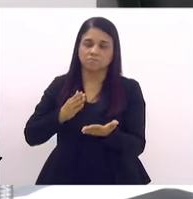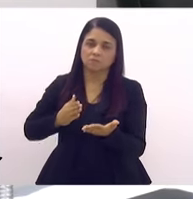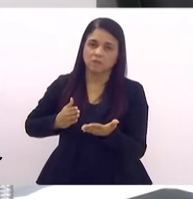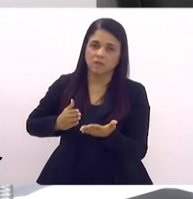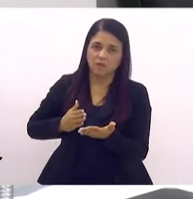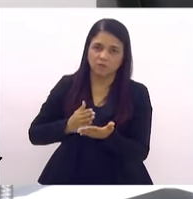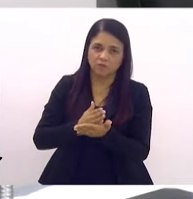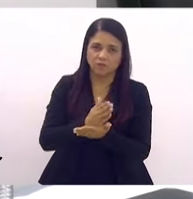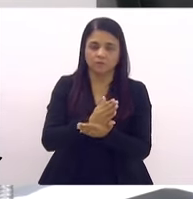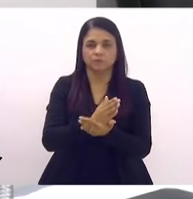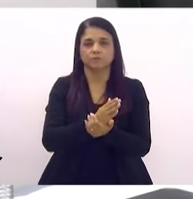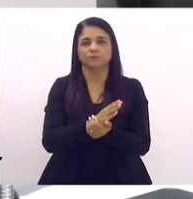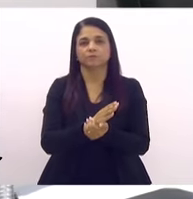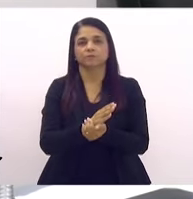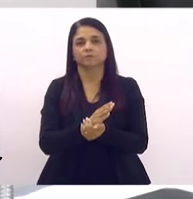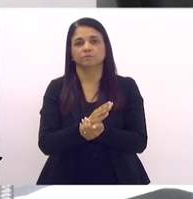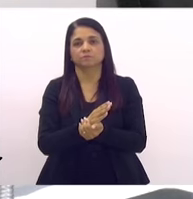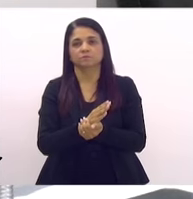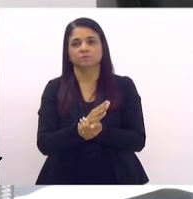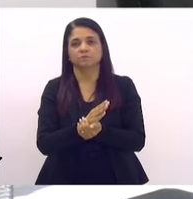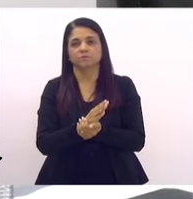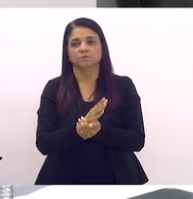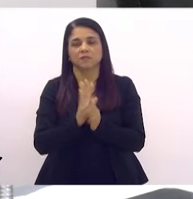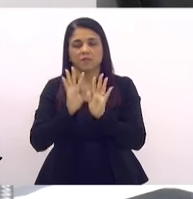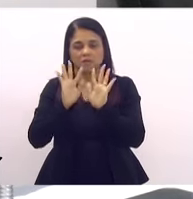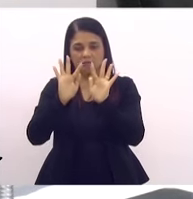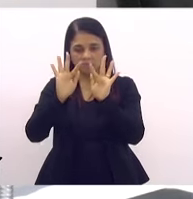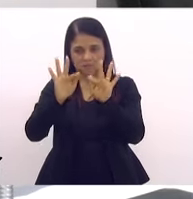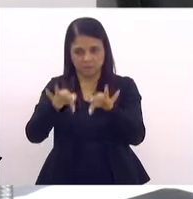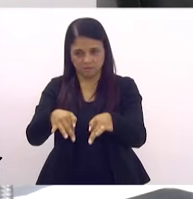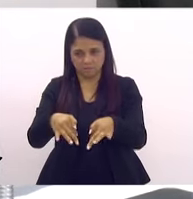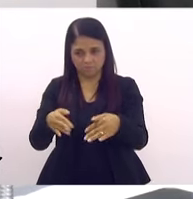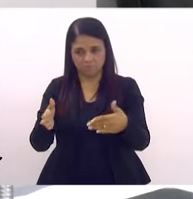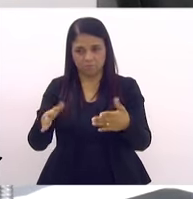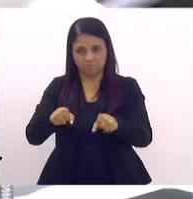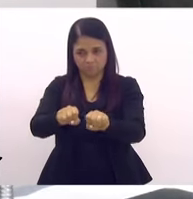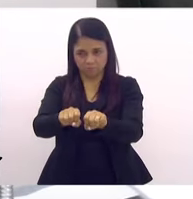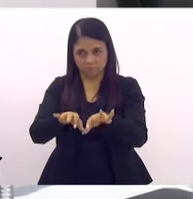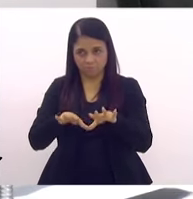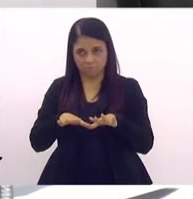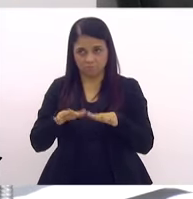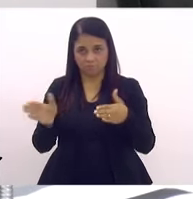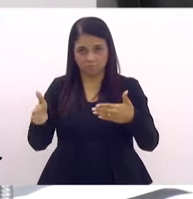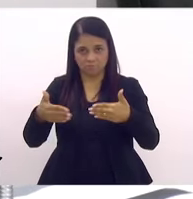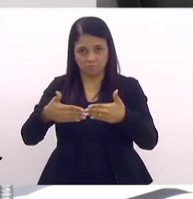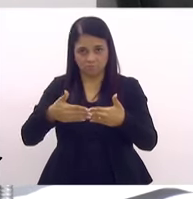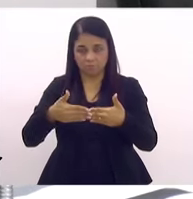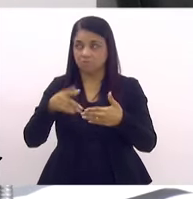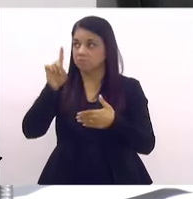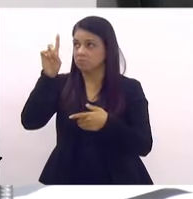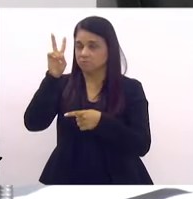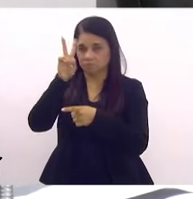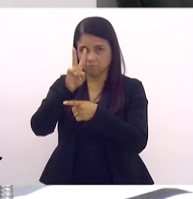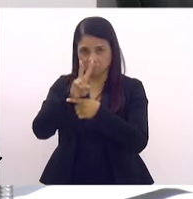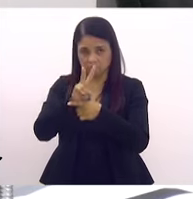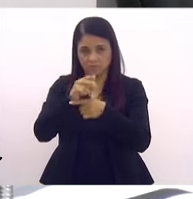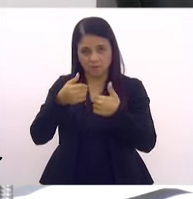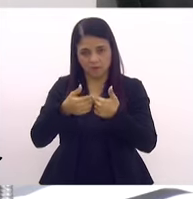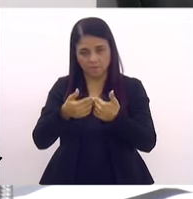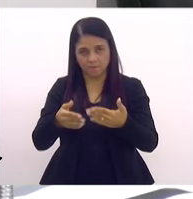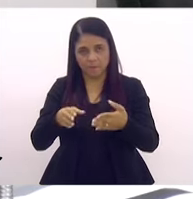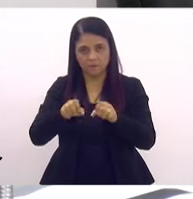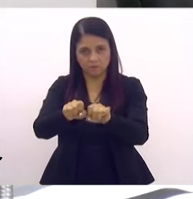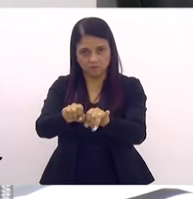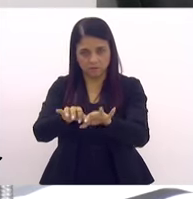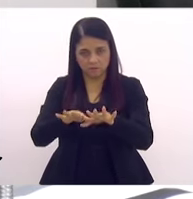estão. Aprovado, está encerrada a sessão. Havendo número legal sobre a proteção de Deus, declaro aberta